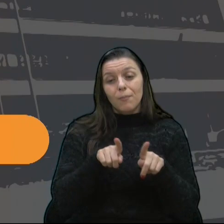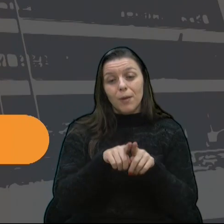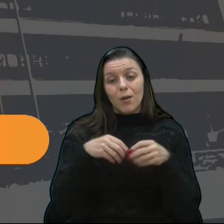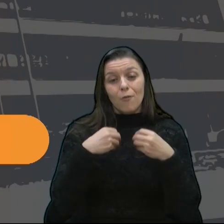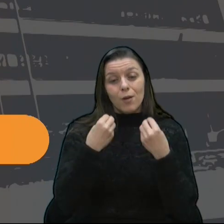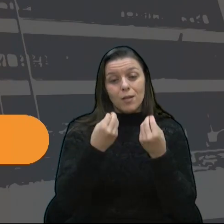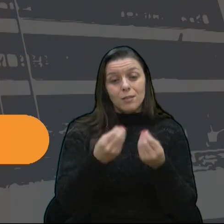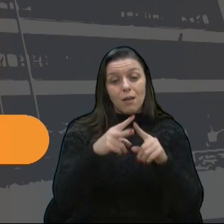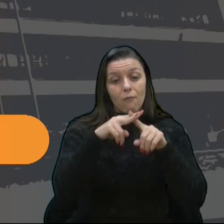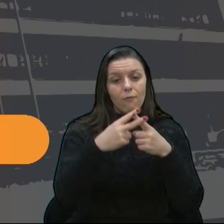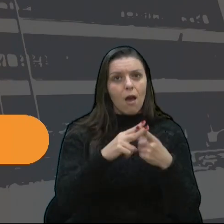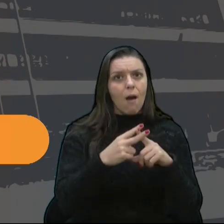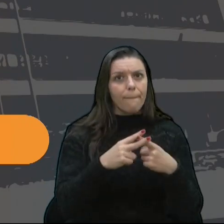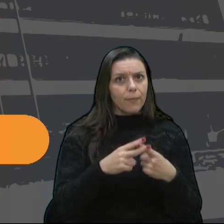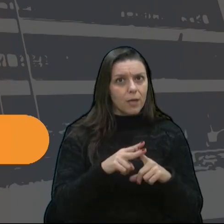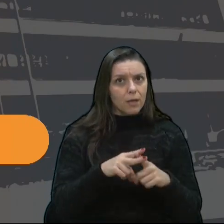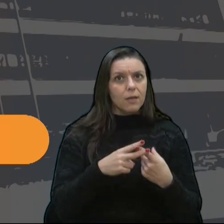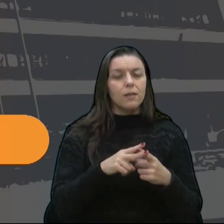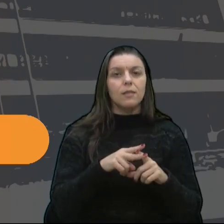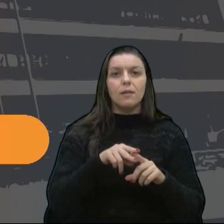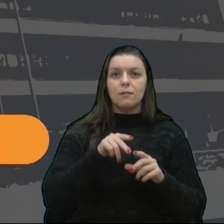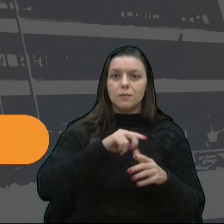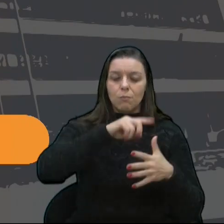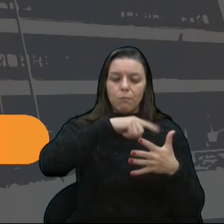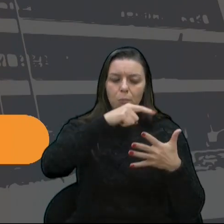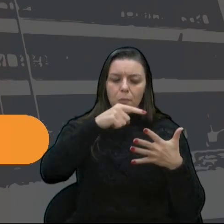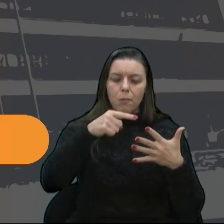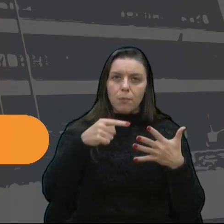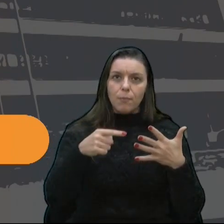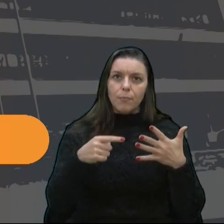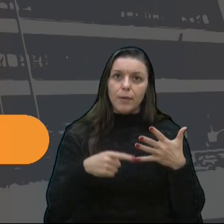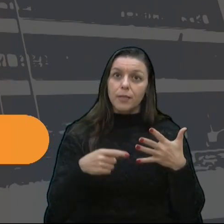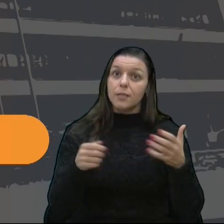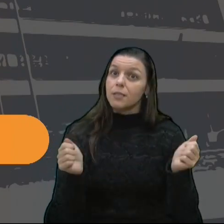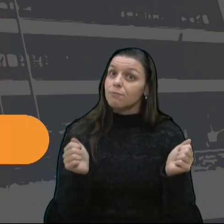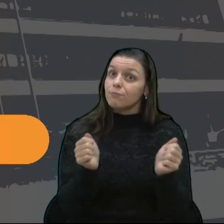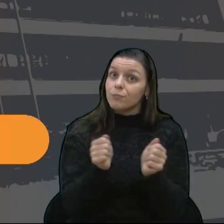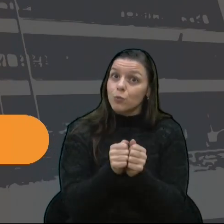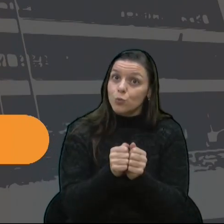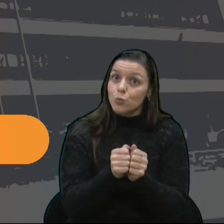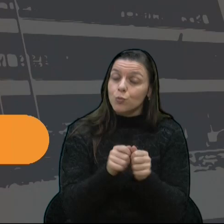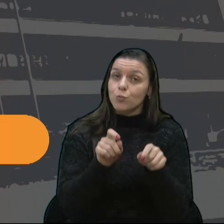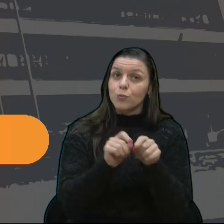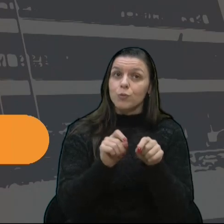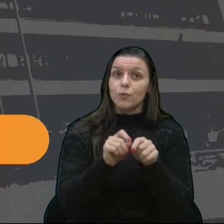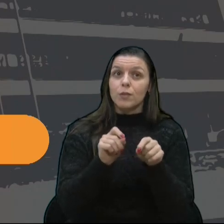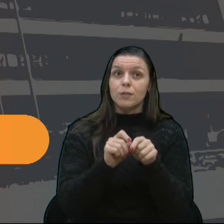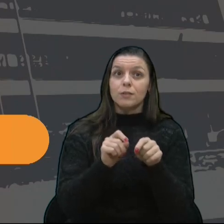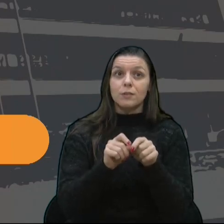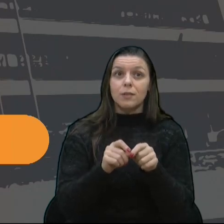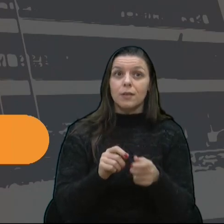oferecer as ferramentas, né? E estar lá próximo, assim, para